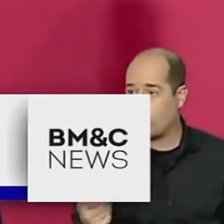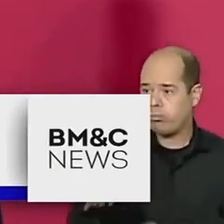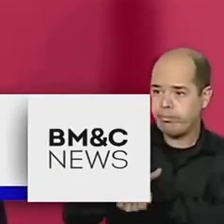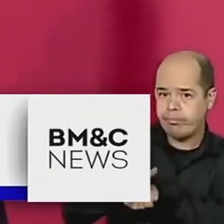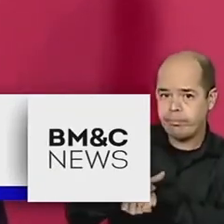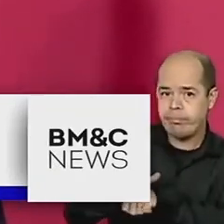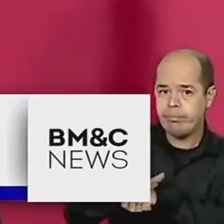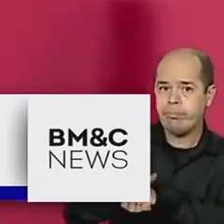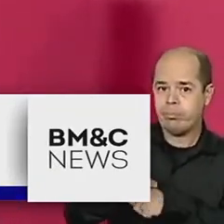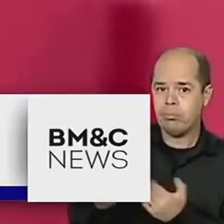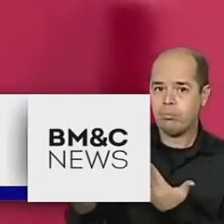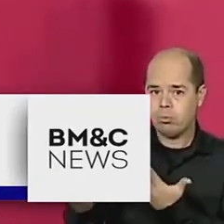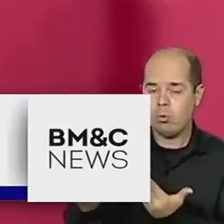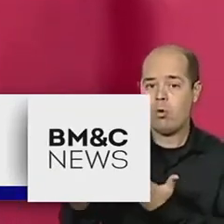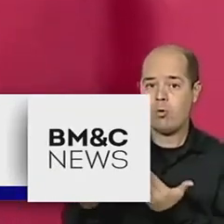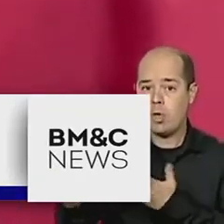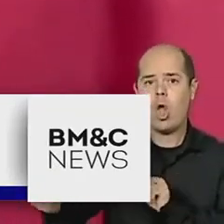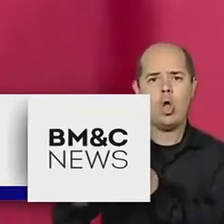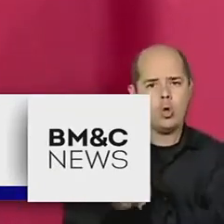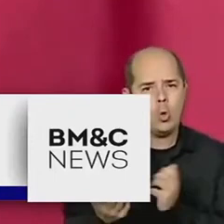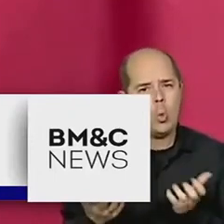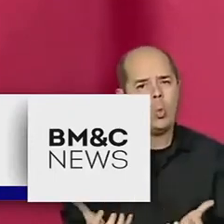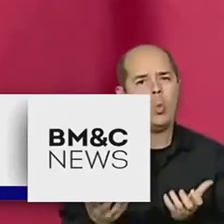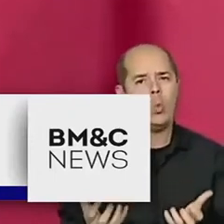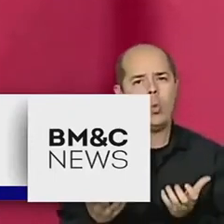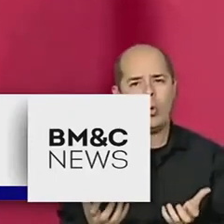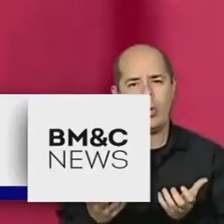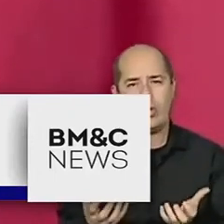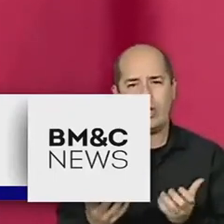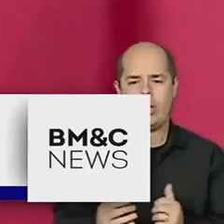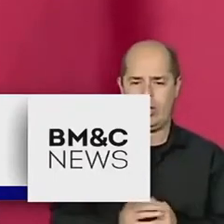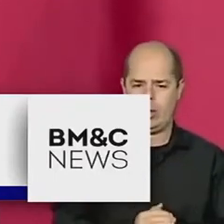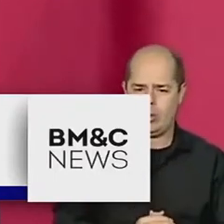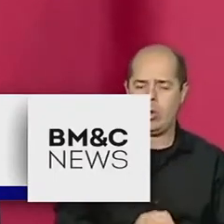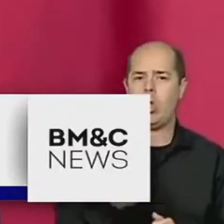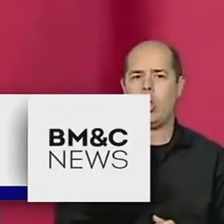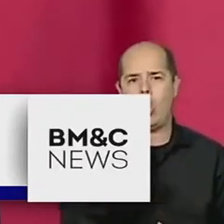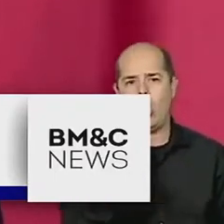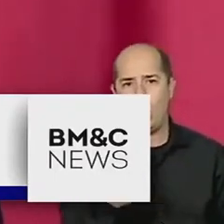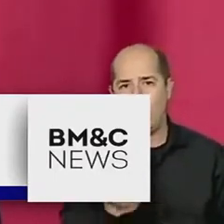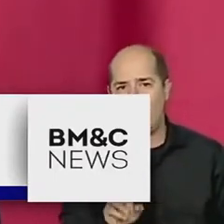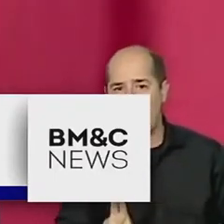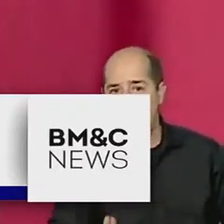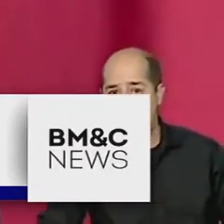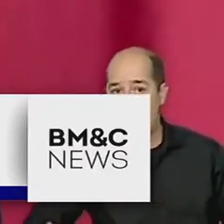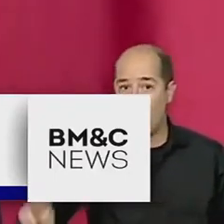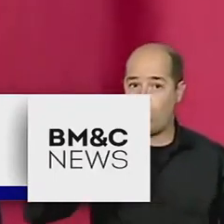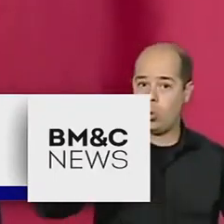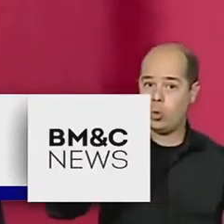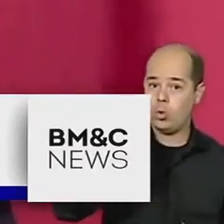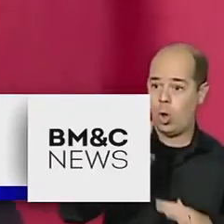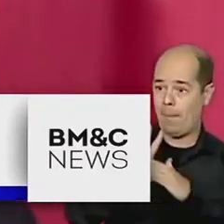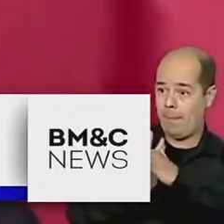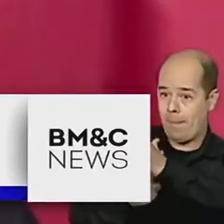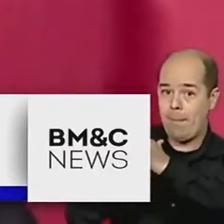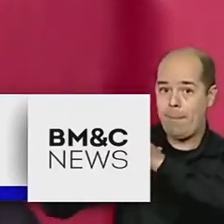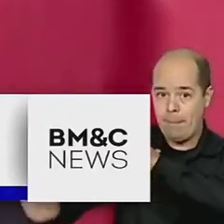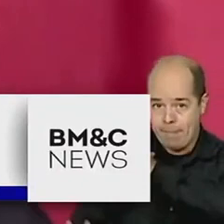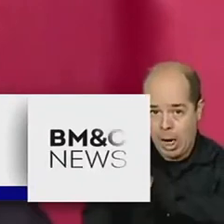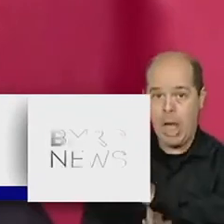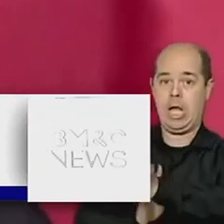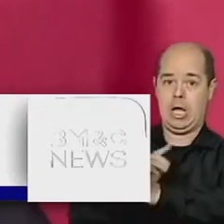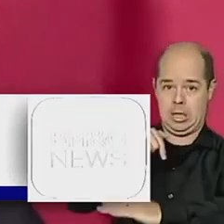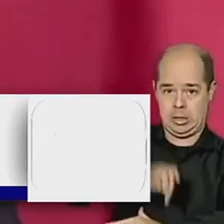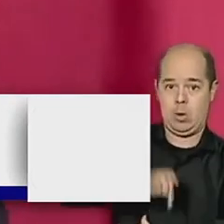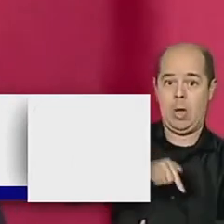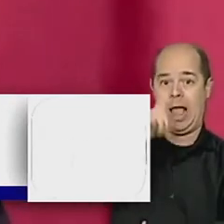pelo cotovelo, fala muito mal, tem sempre um posicionamento meio apoiando ditaduras, esse tipo de coisa, só